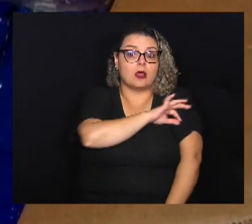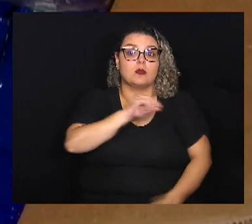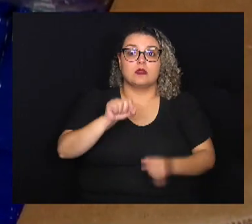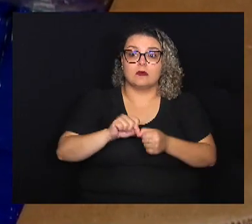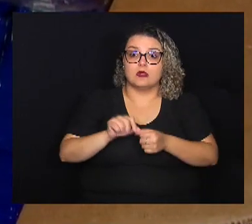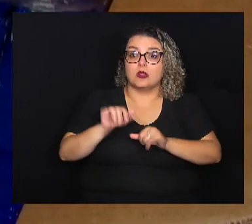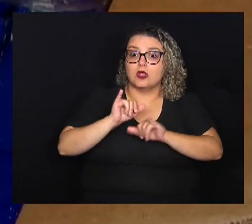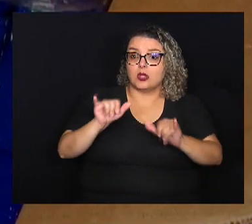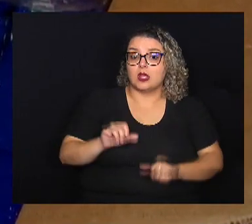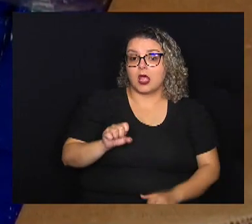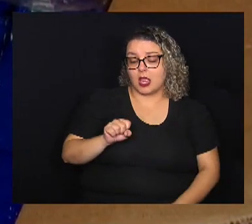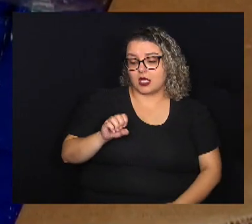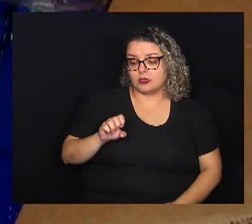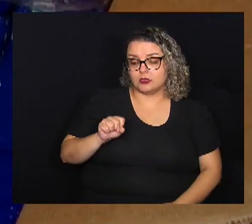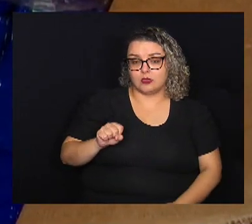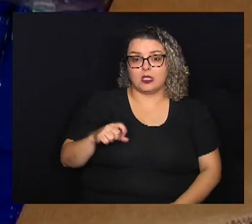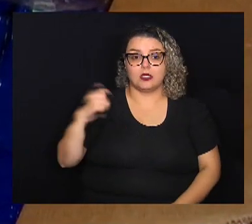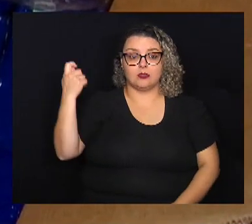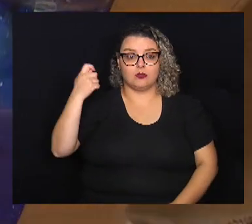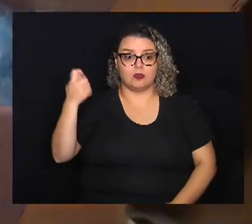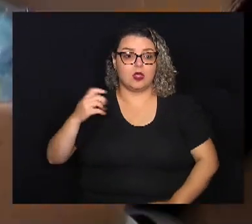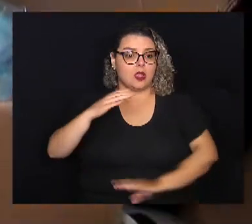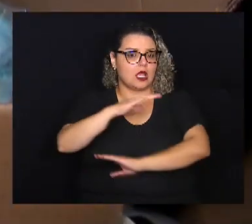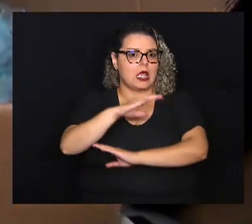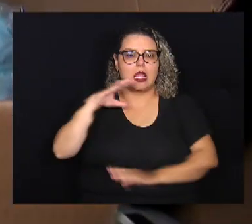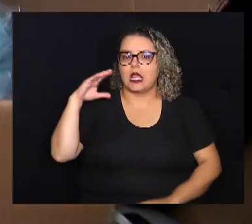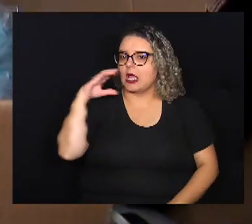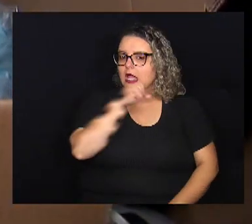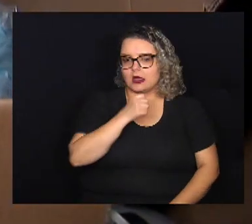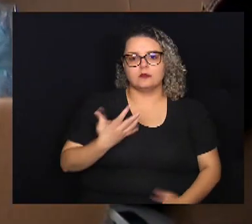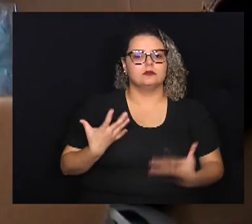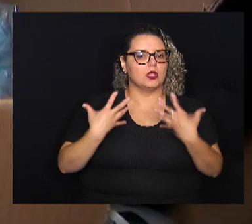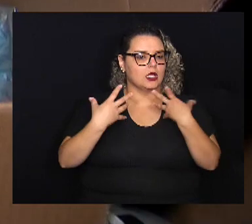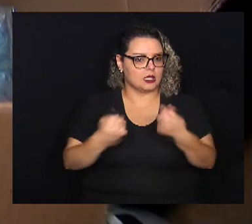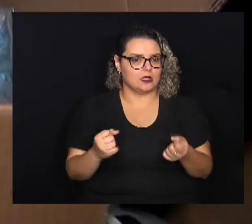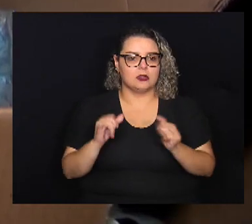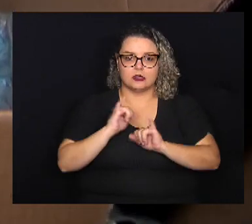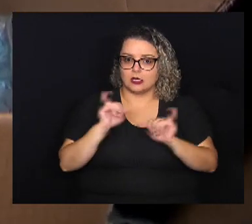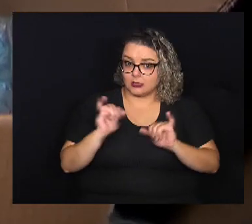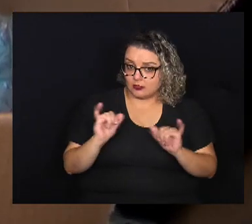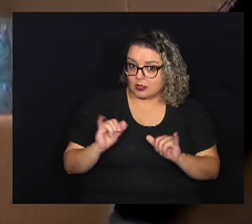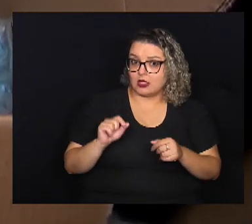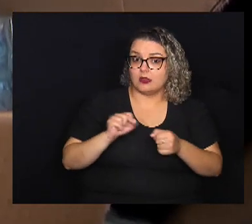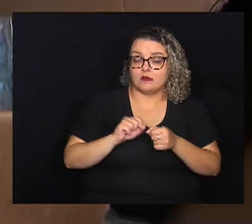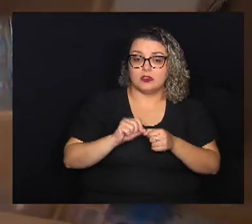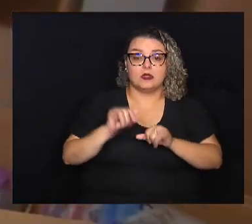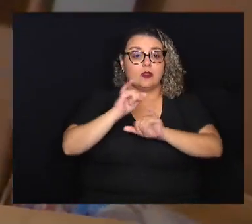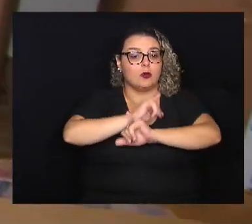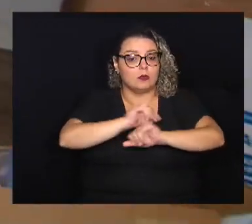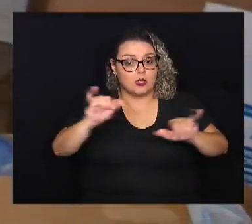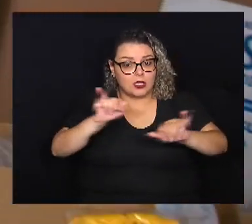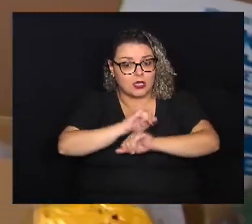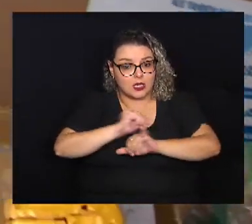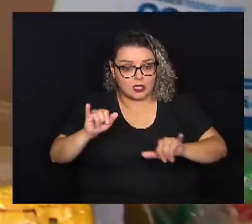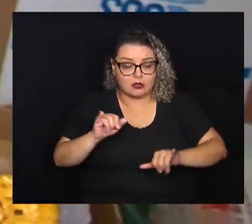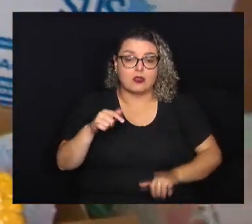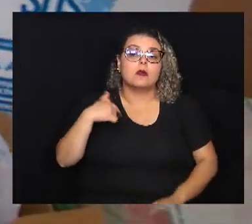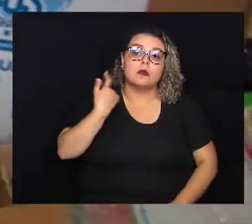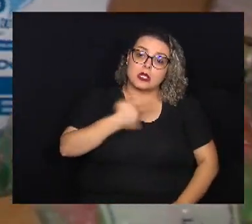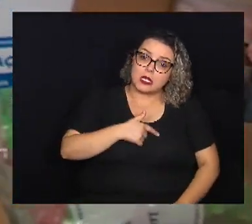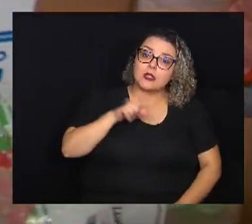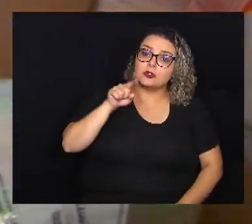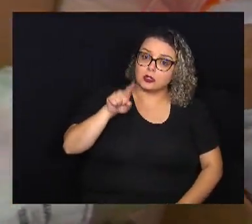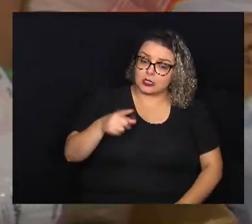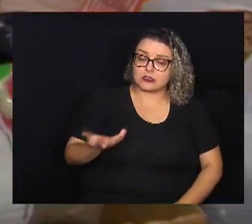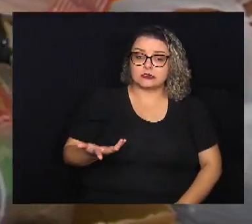SOS Rio Grande do Sul, a Câmara imediatamente aderiu à campanha, fizemos a divulgação, e é para nós uma